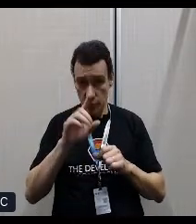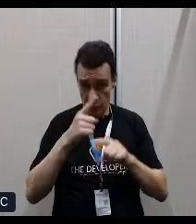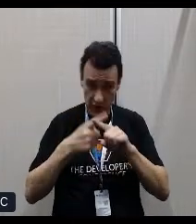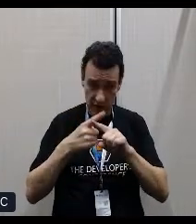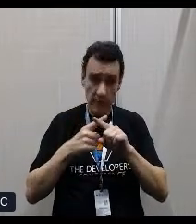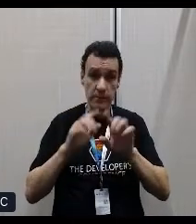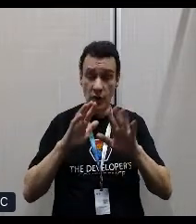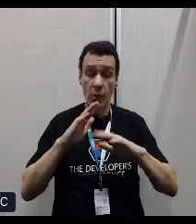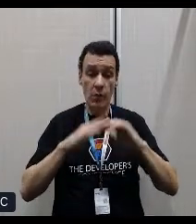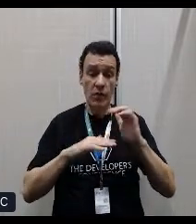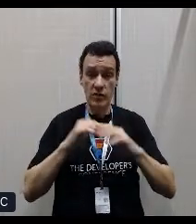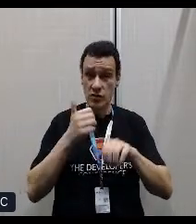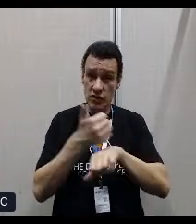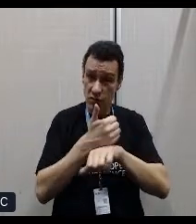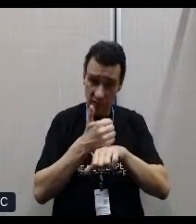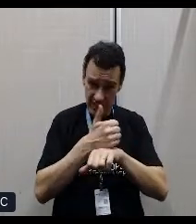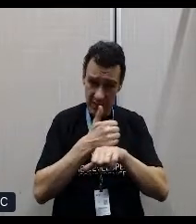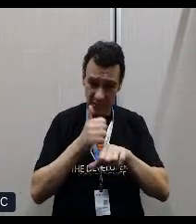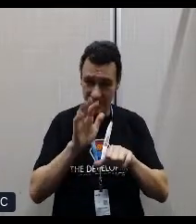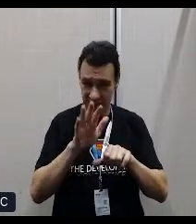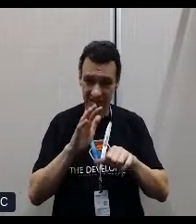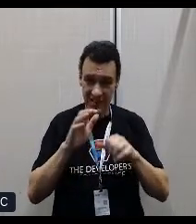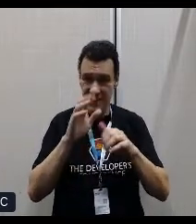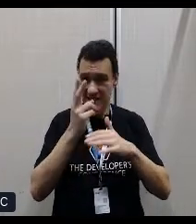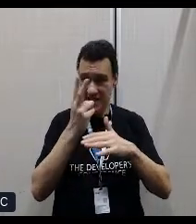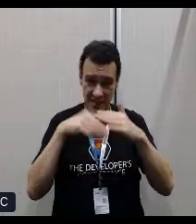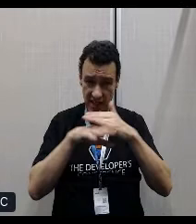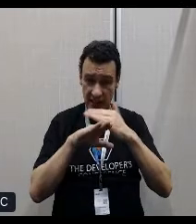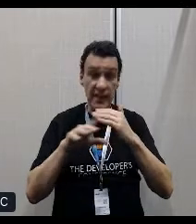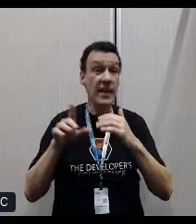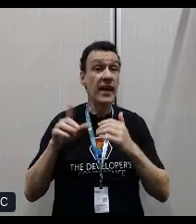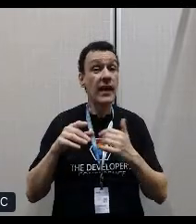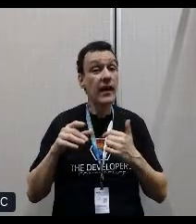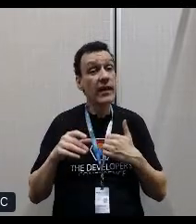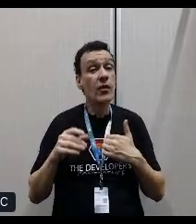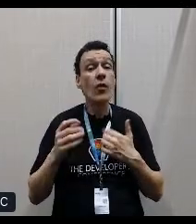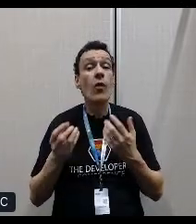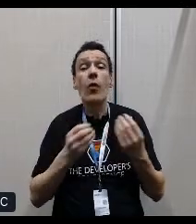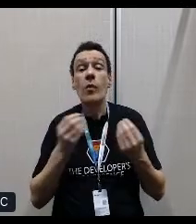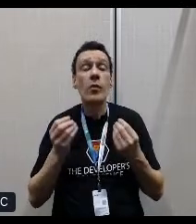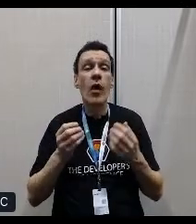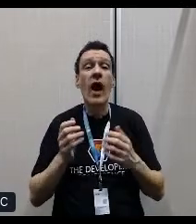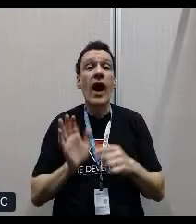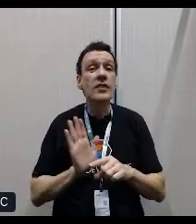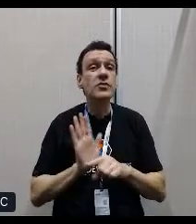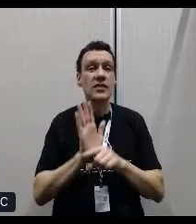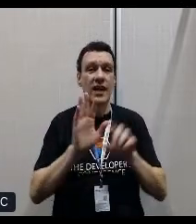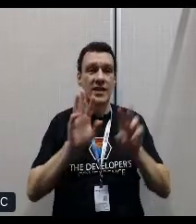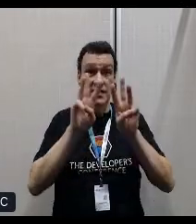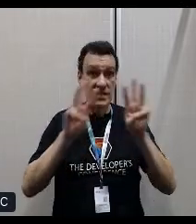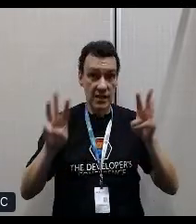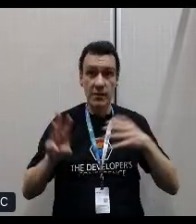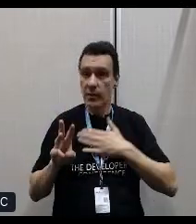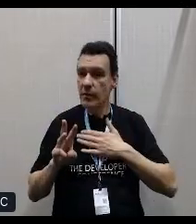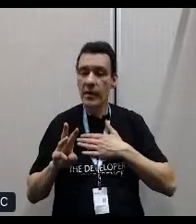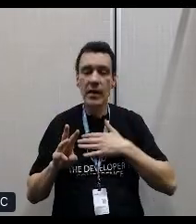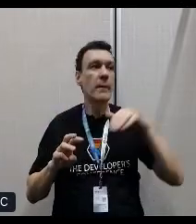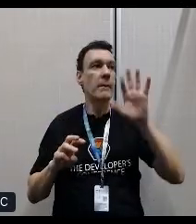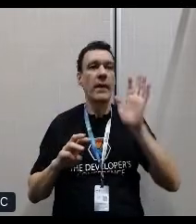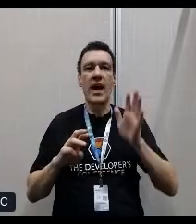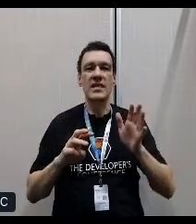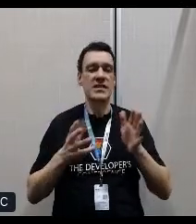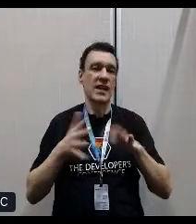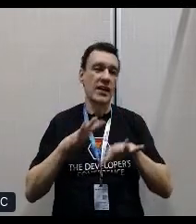construindo, desenvolvendo um site, um aplicativo, o que é que eu posso fazer para pensar em inclusão, em